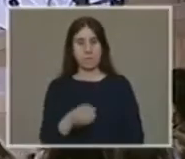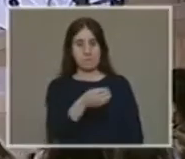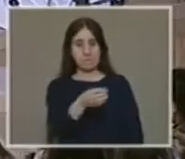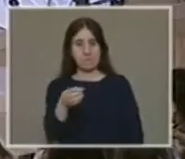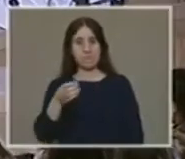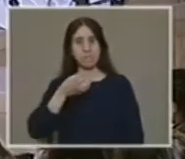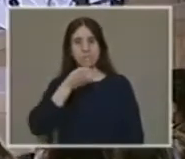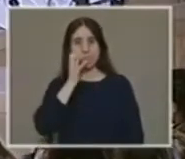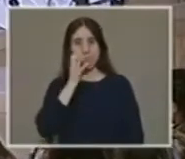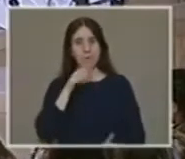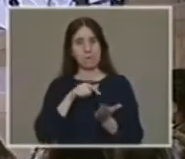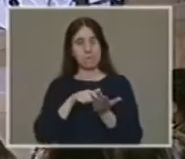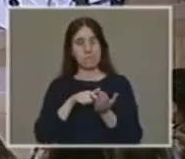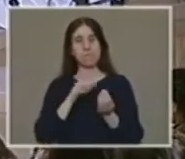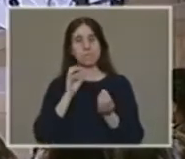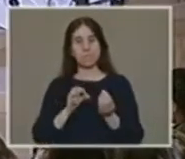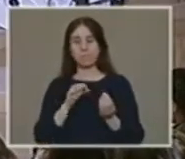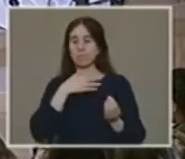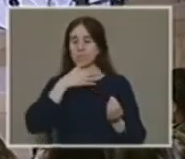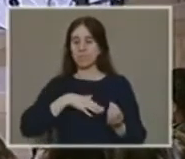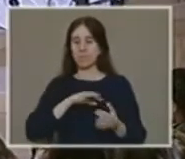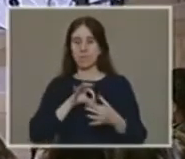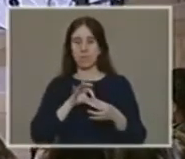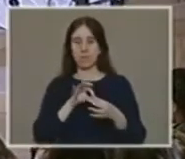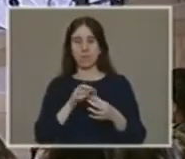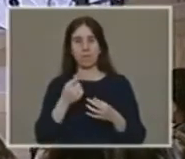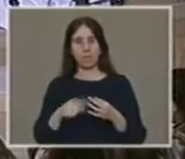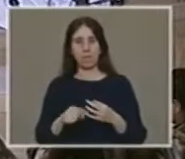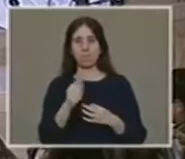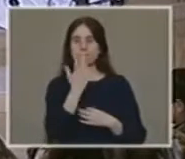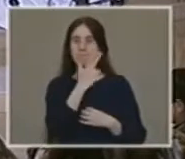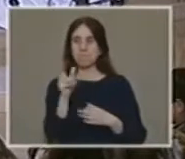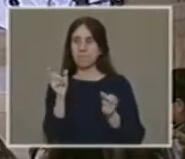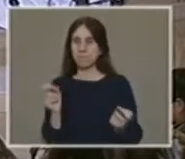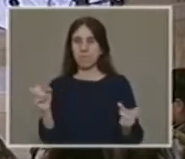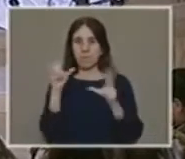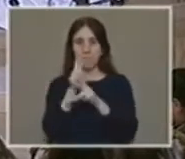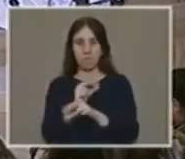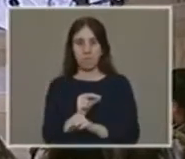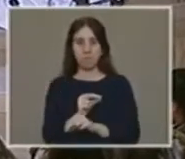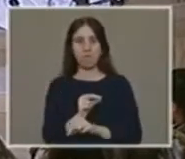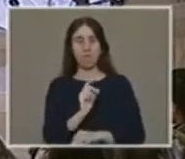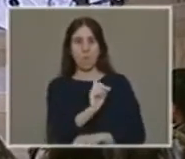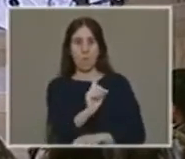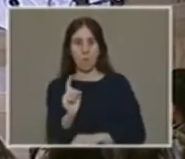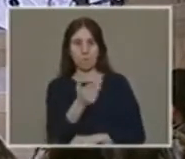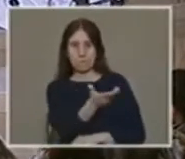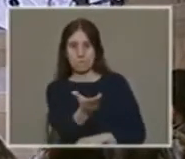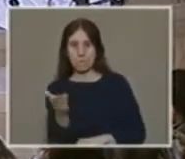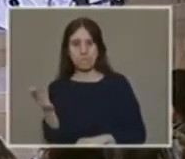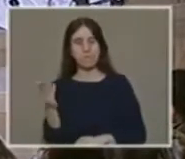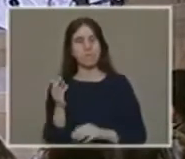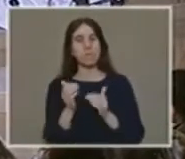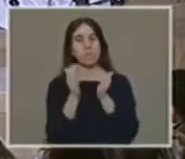todos e bebei. Isto é o cálice do meu sangue, o sangue da nova e eterna aliança, que será derramado por vós